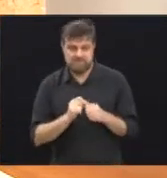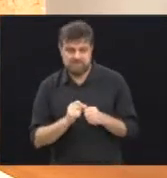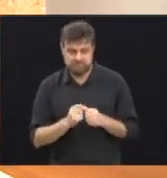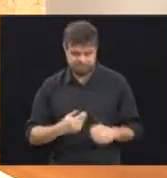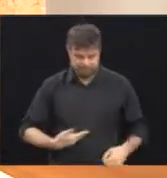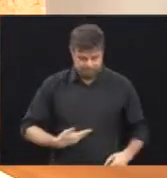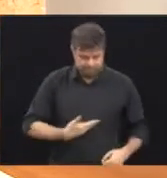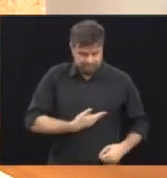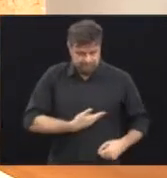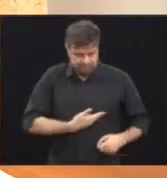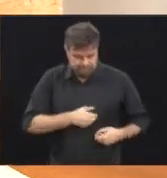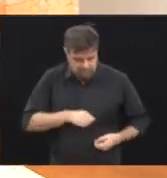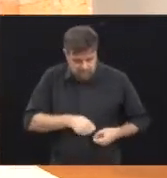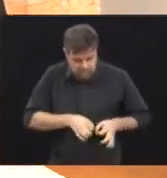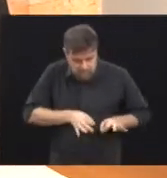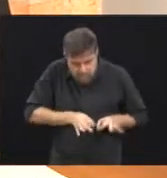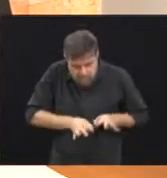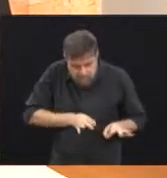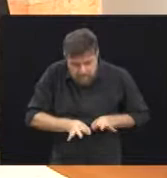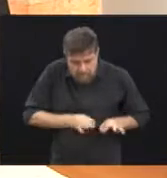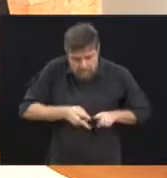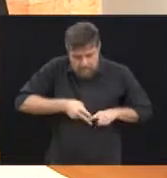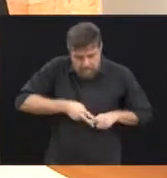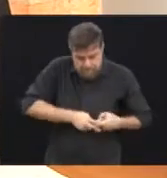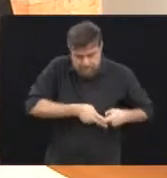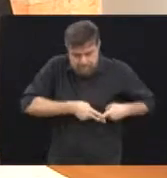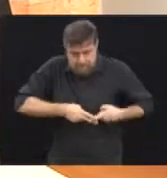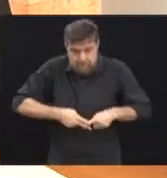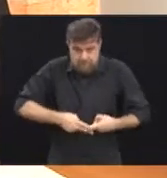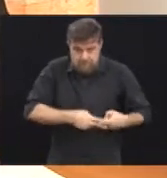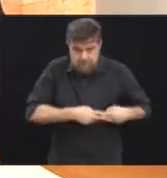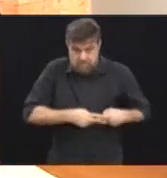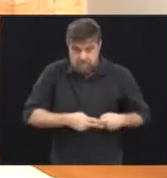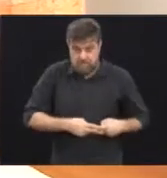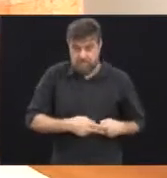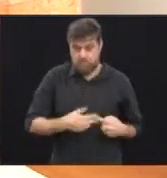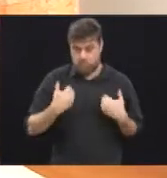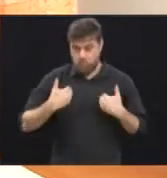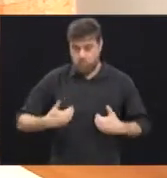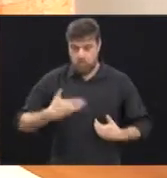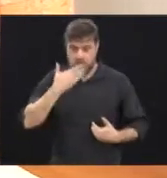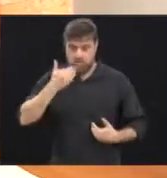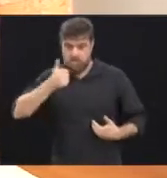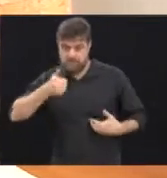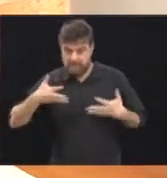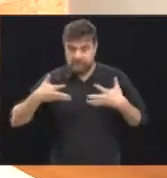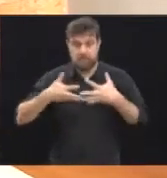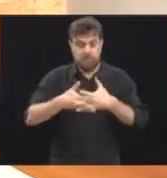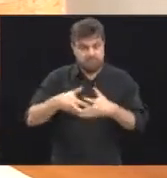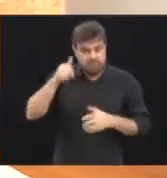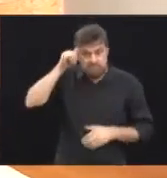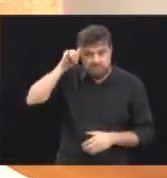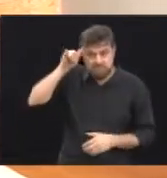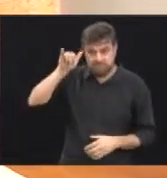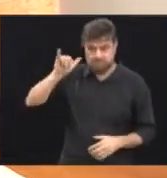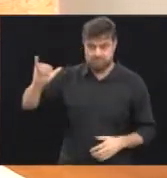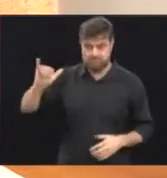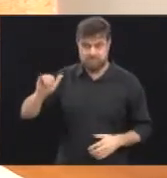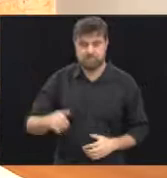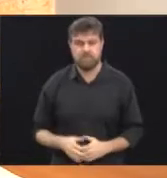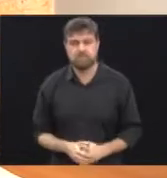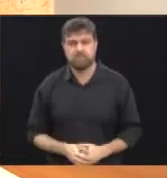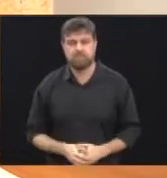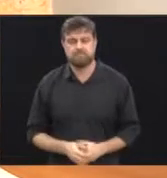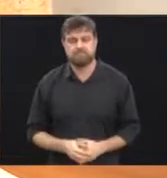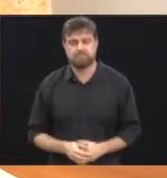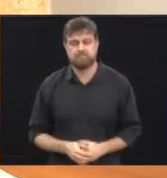estar sempre preparado para a cirurgia reparadora propriamente dita, no caso de uma complicação ou qualquer coisa que